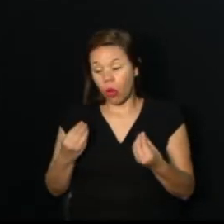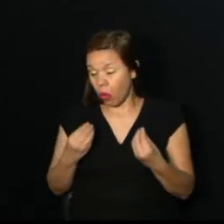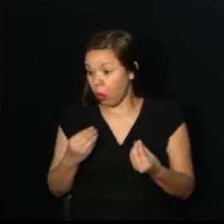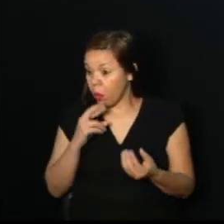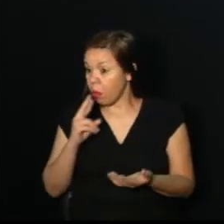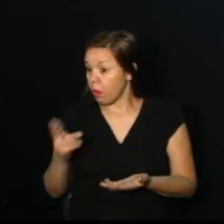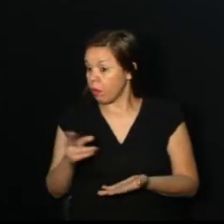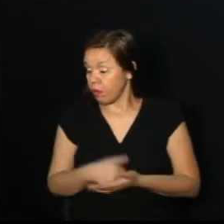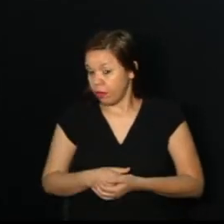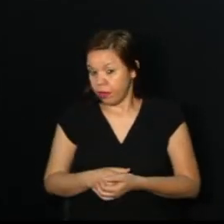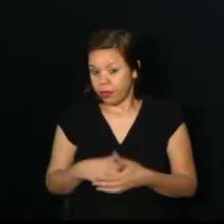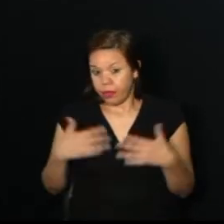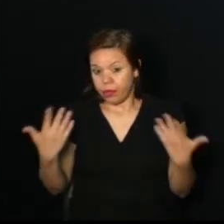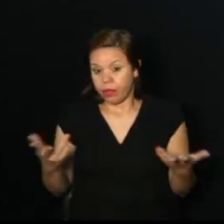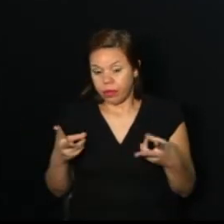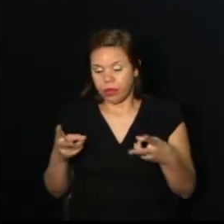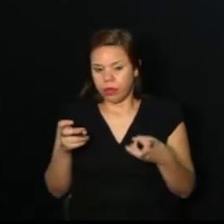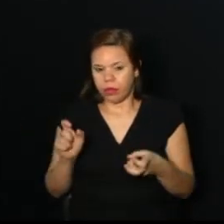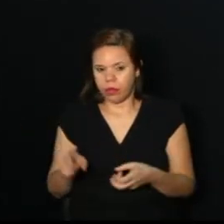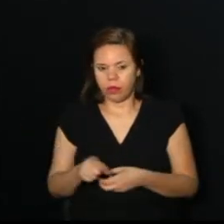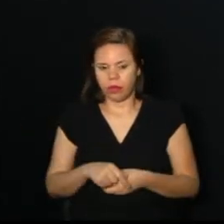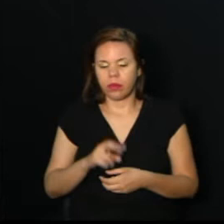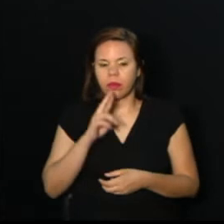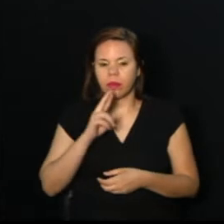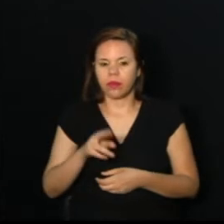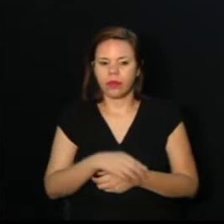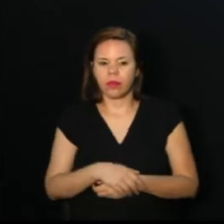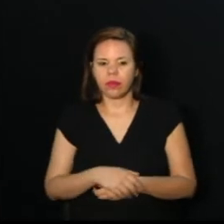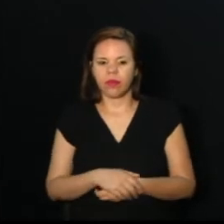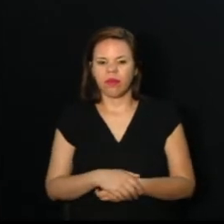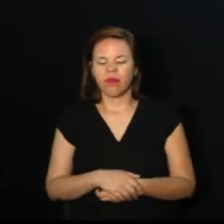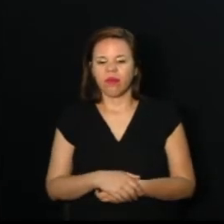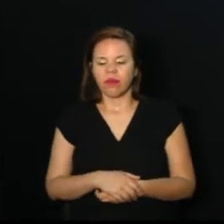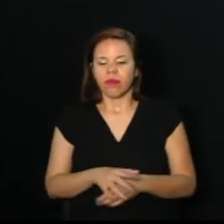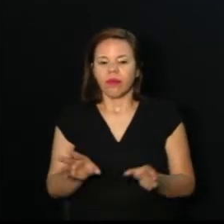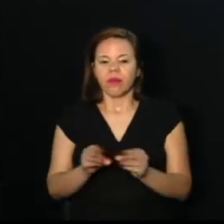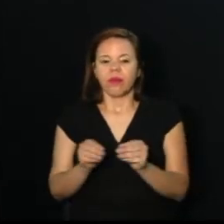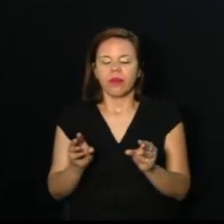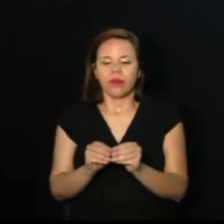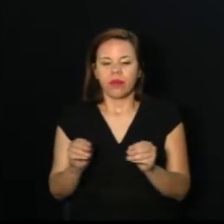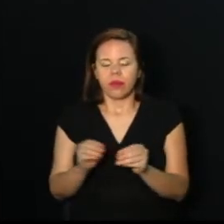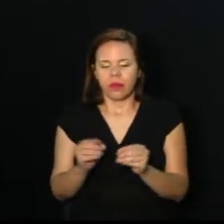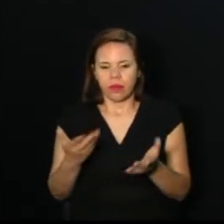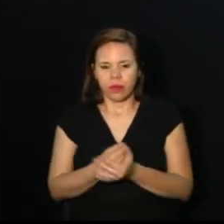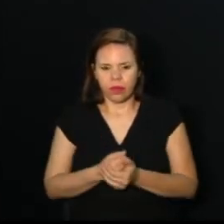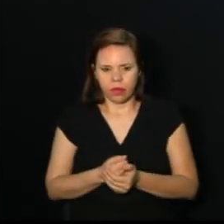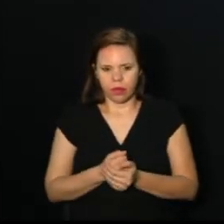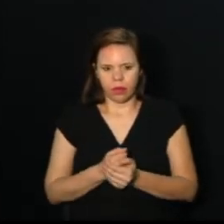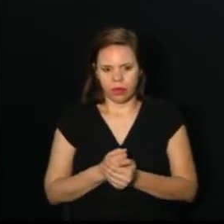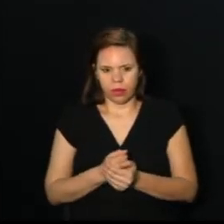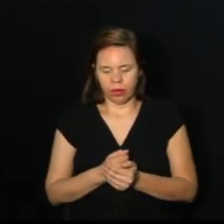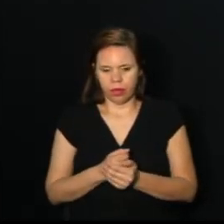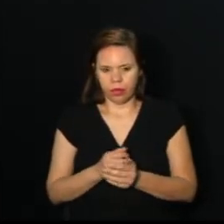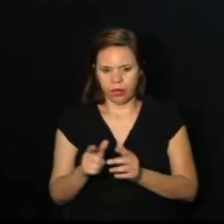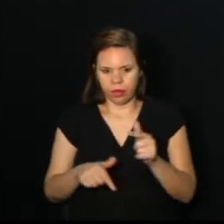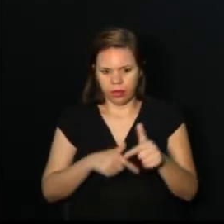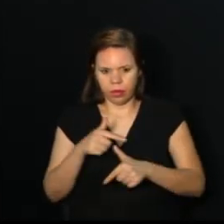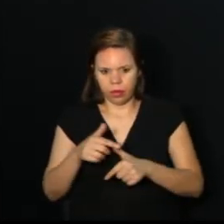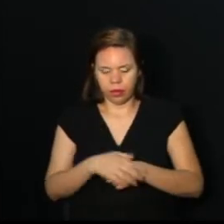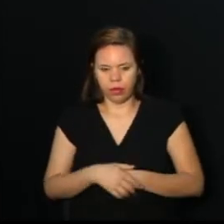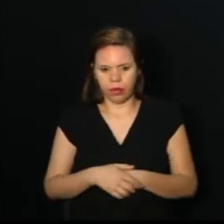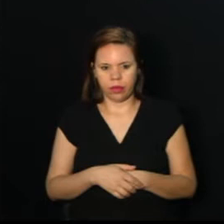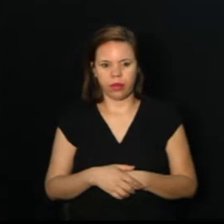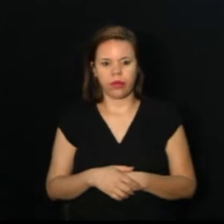como? Então, observar a resposta. Definir uma linha de trabalho,